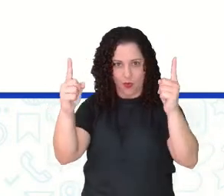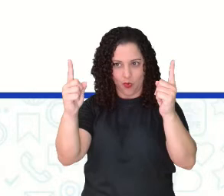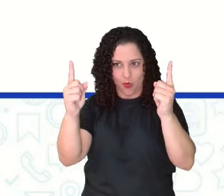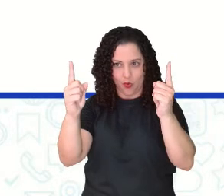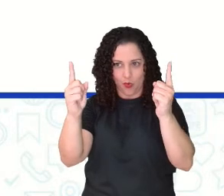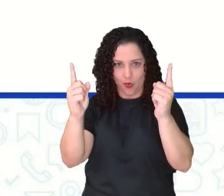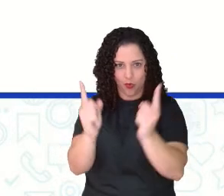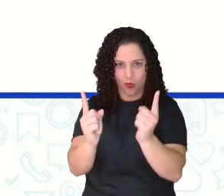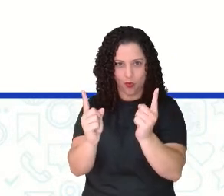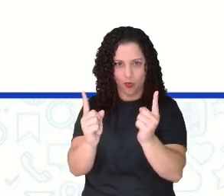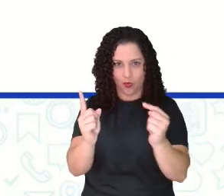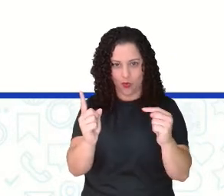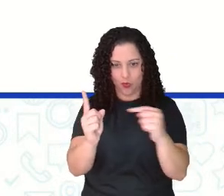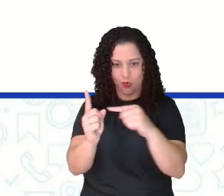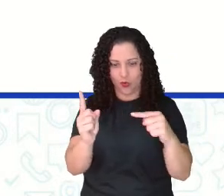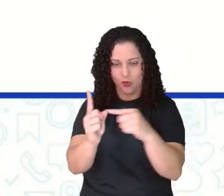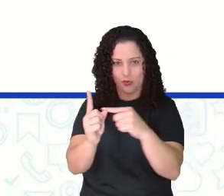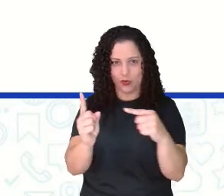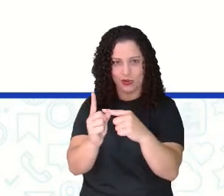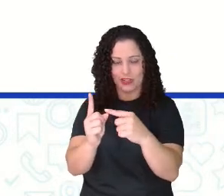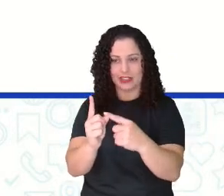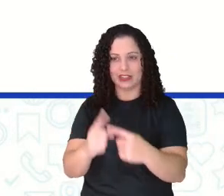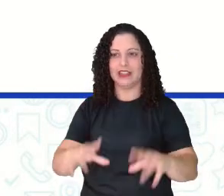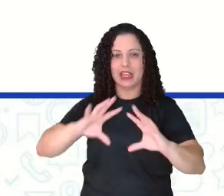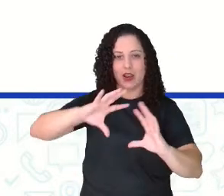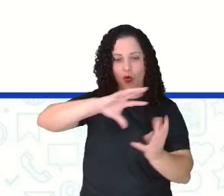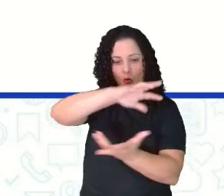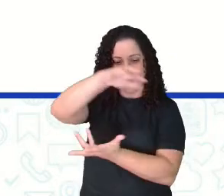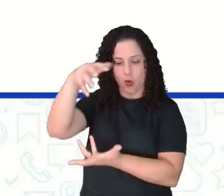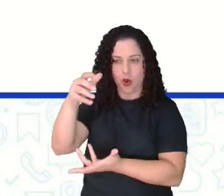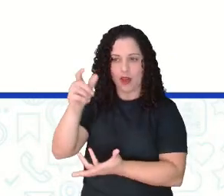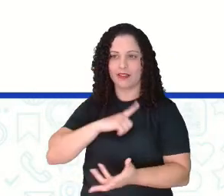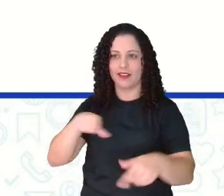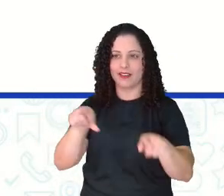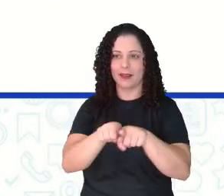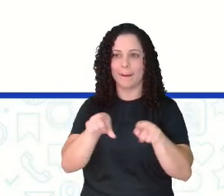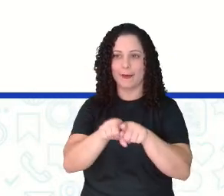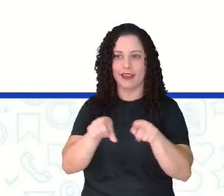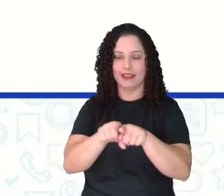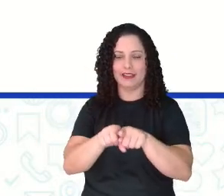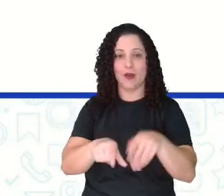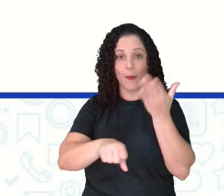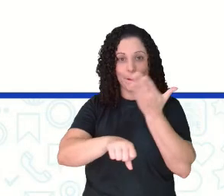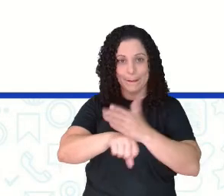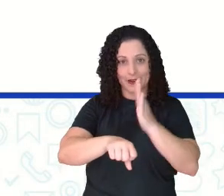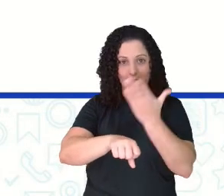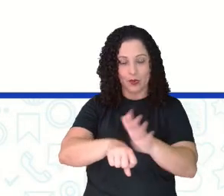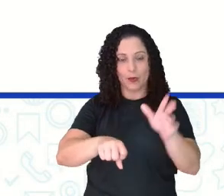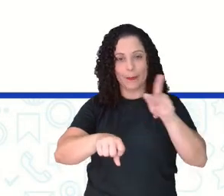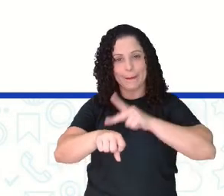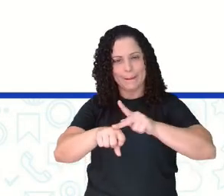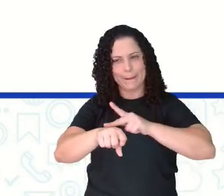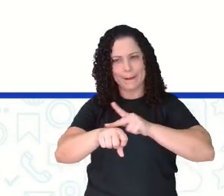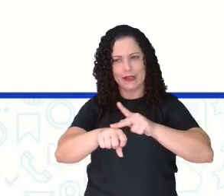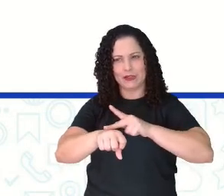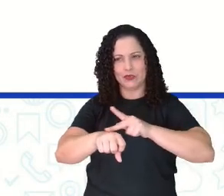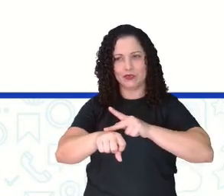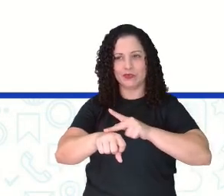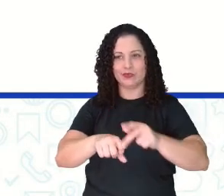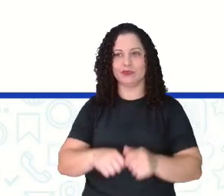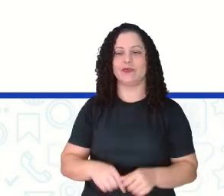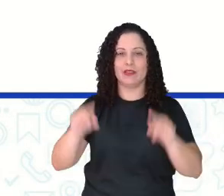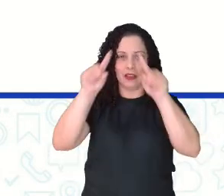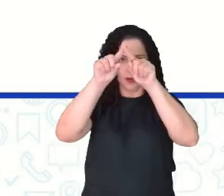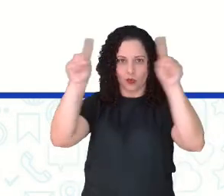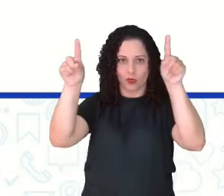aos pentágonos, e a gente tem os gomozinhos brancos, que são formados aí por hexágonos. Então,